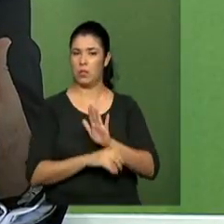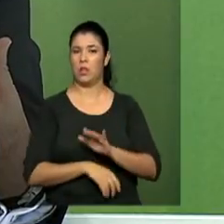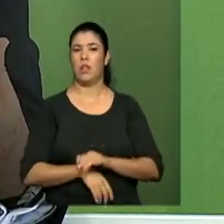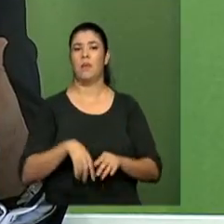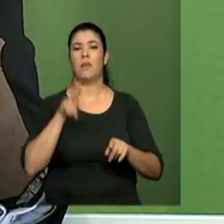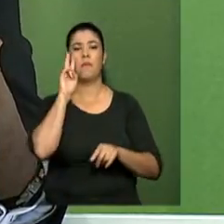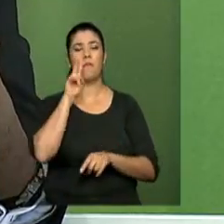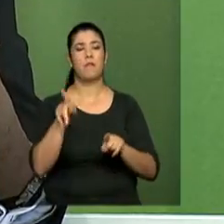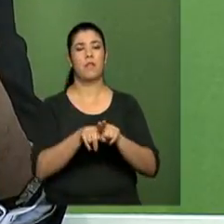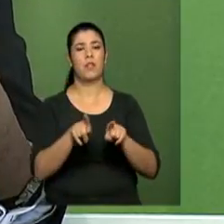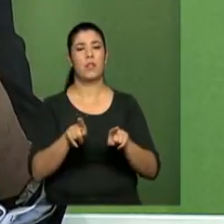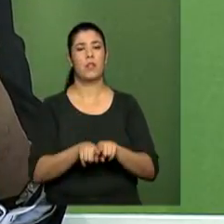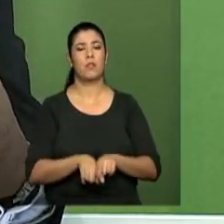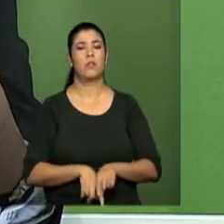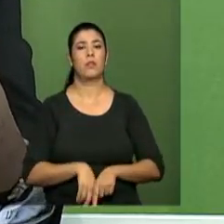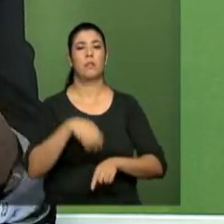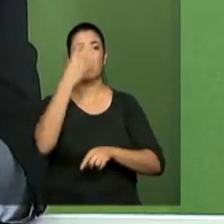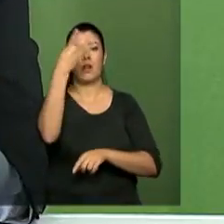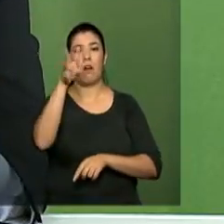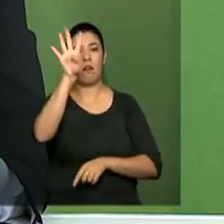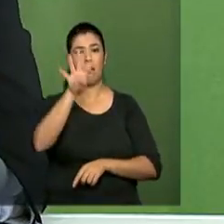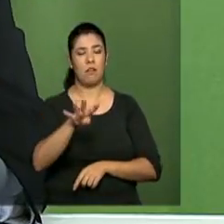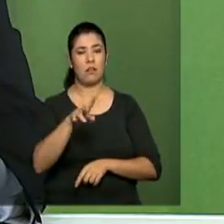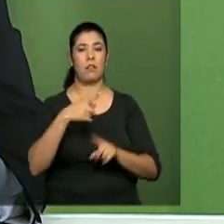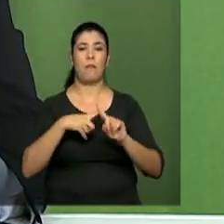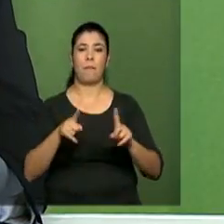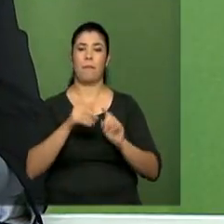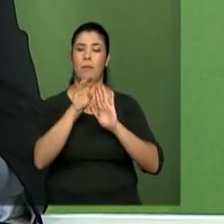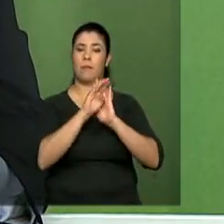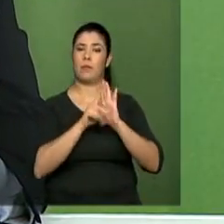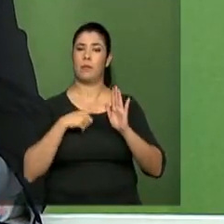da simplificação de processos